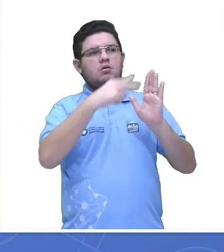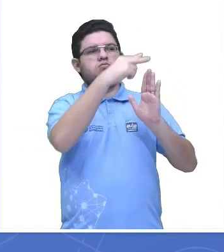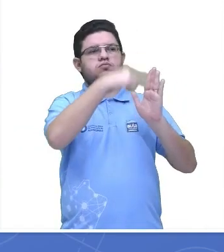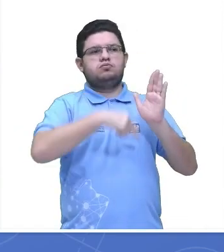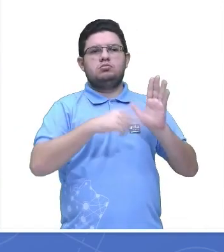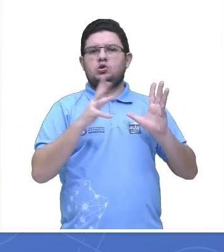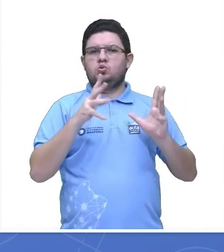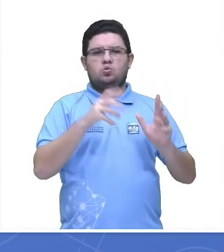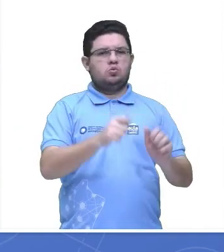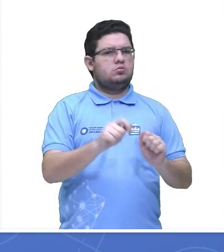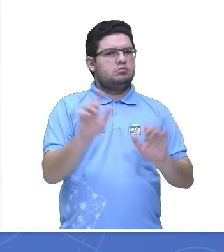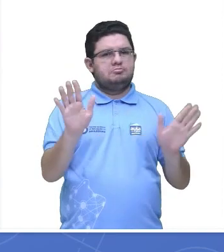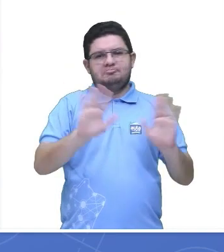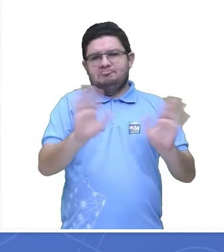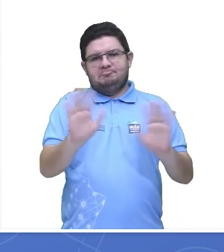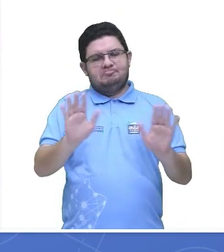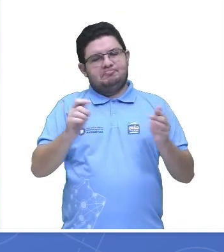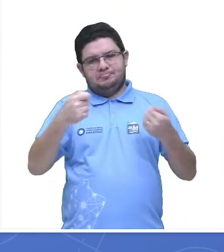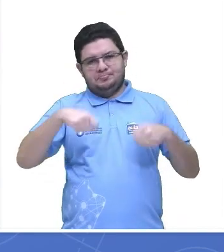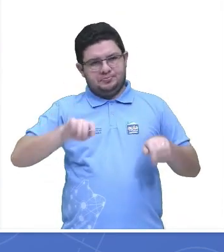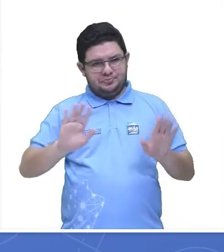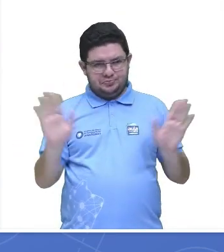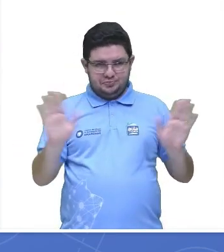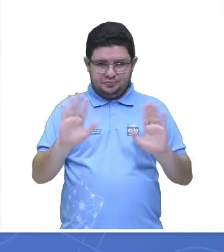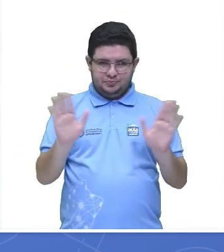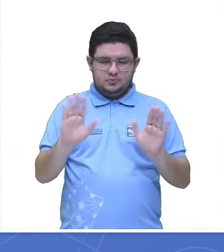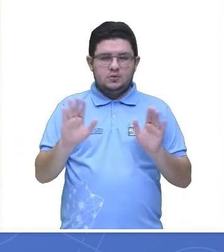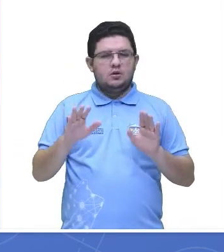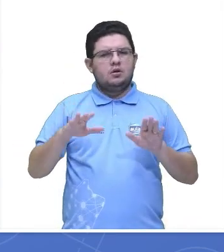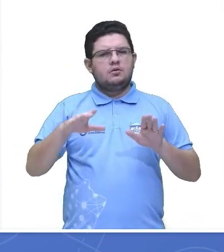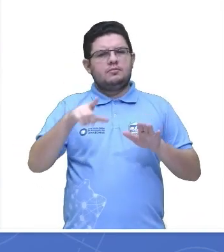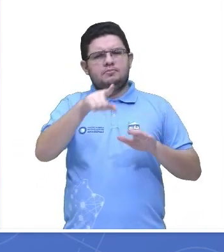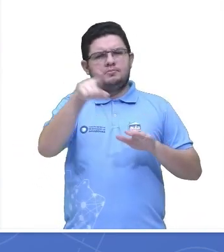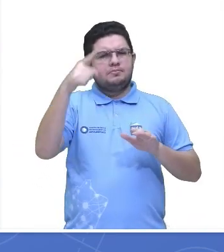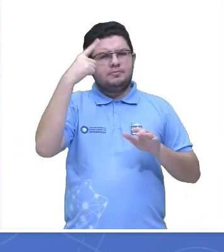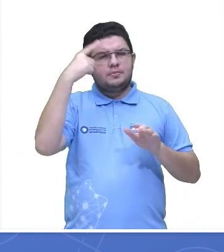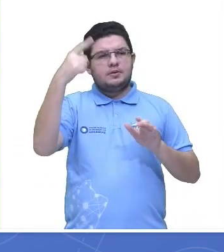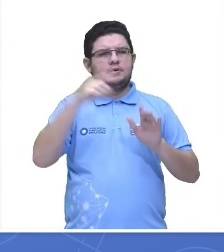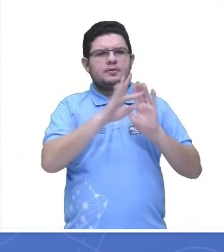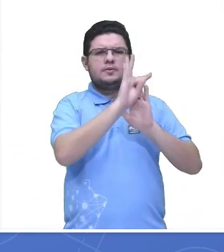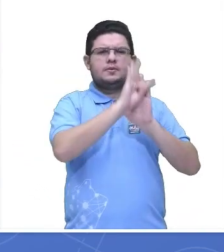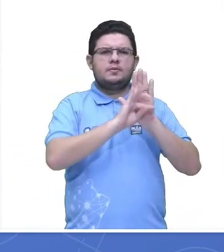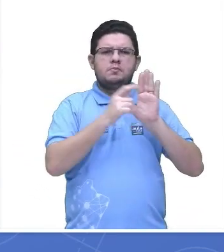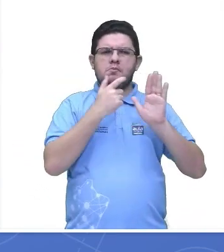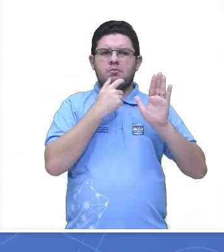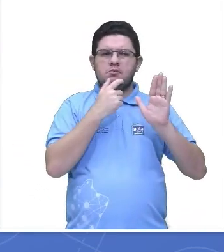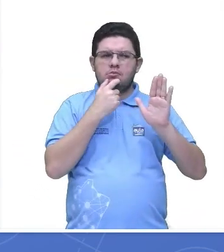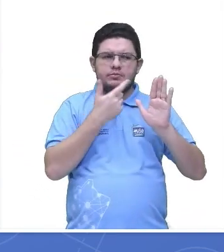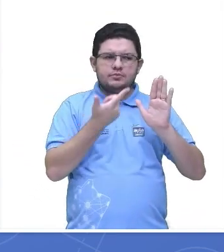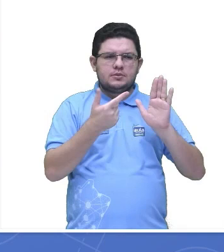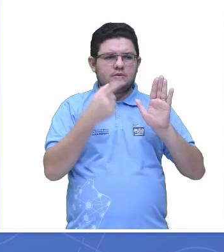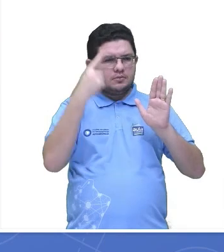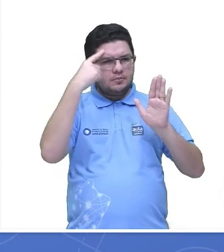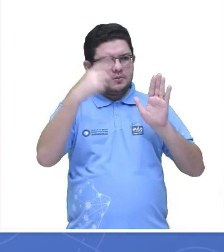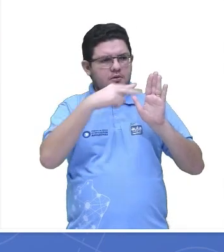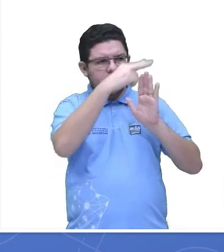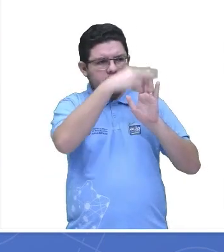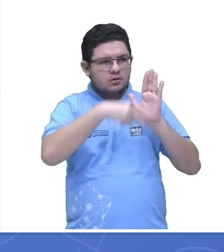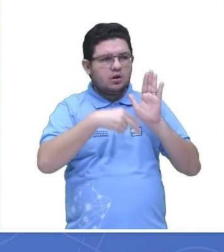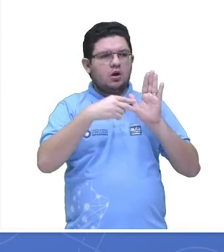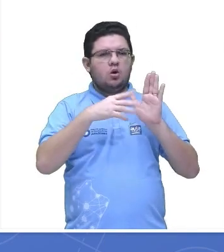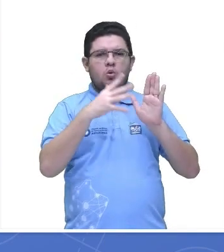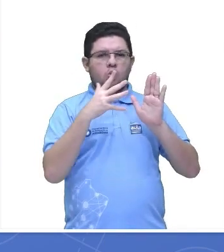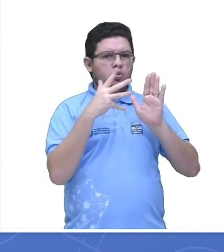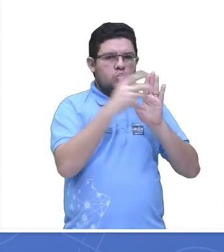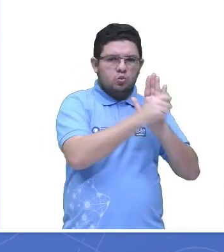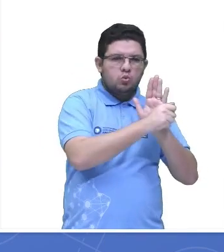palavras, tá? Nem sempre nós nos deparamos com texto em língua inglesa que nós conhecemos todas as palavras. É comum, então,